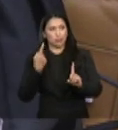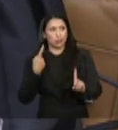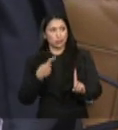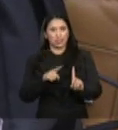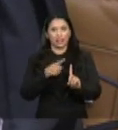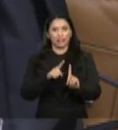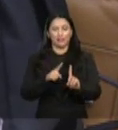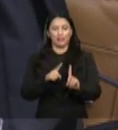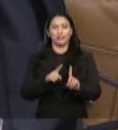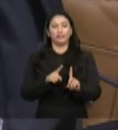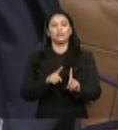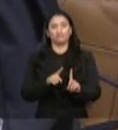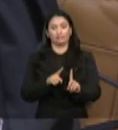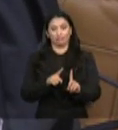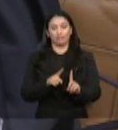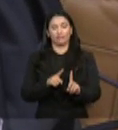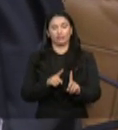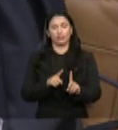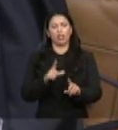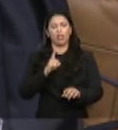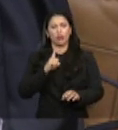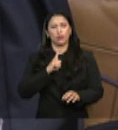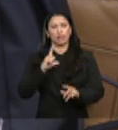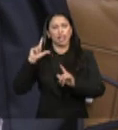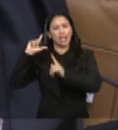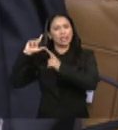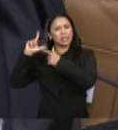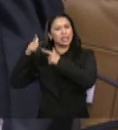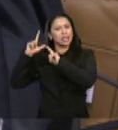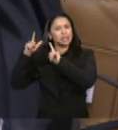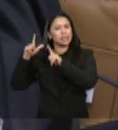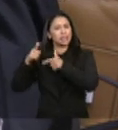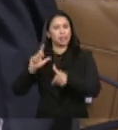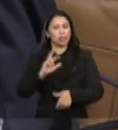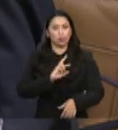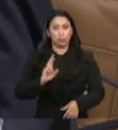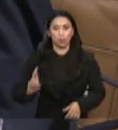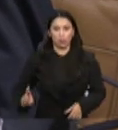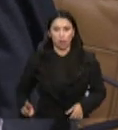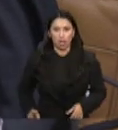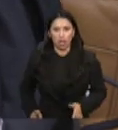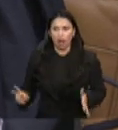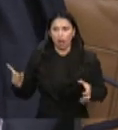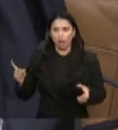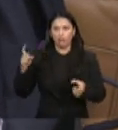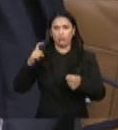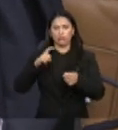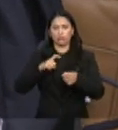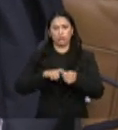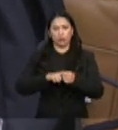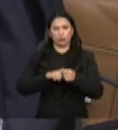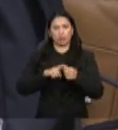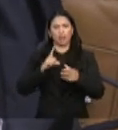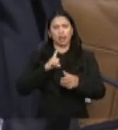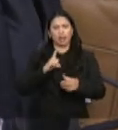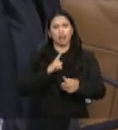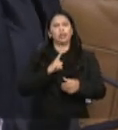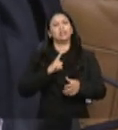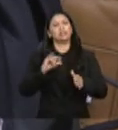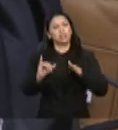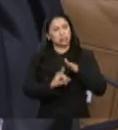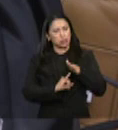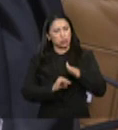este resgatar a tradição republicana e impessoal da construção de instituições